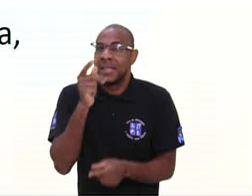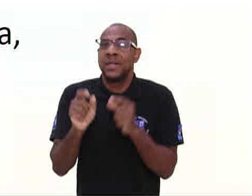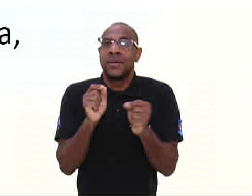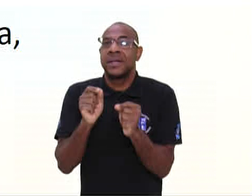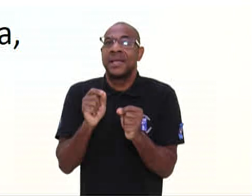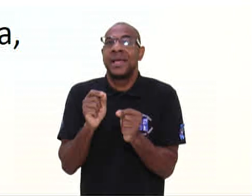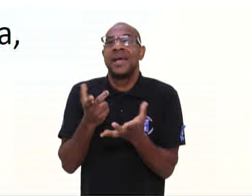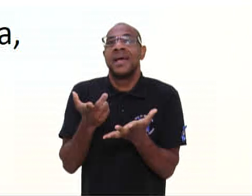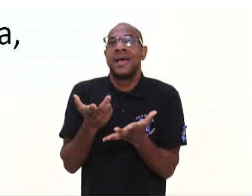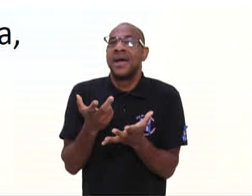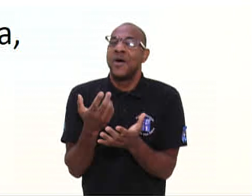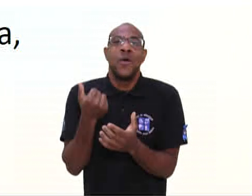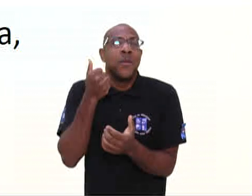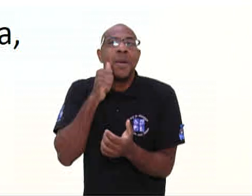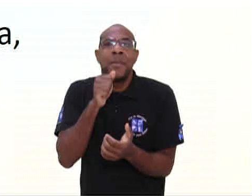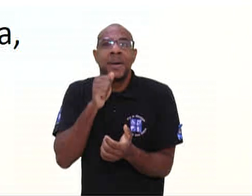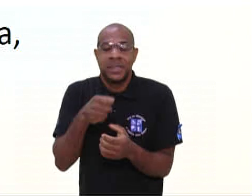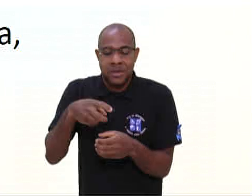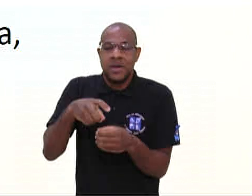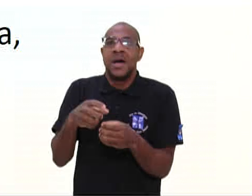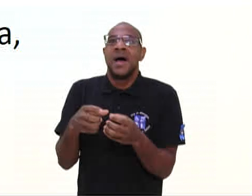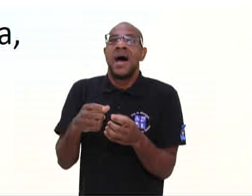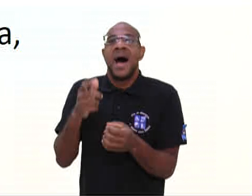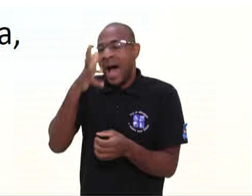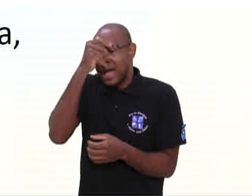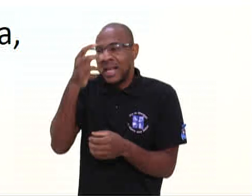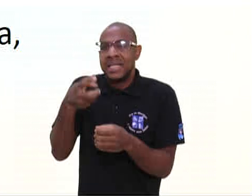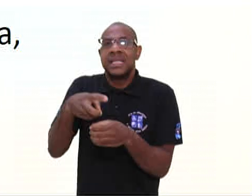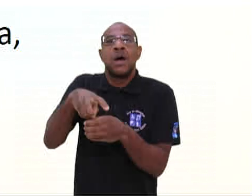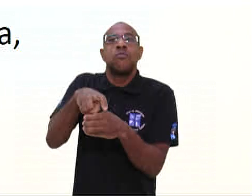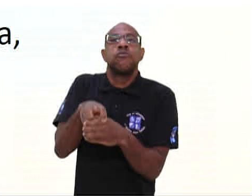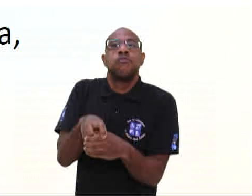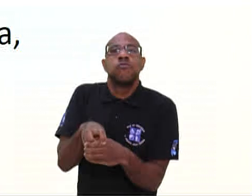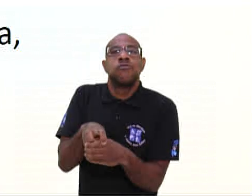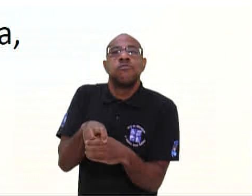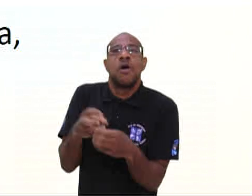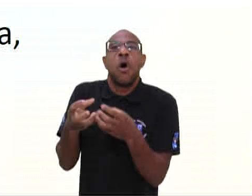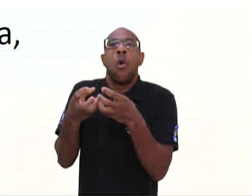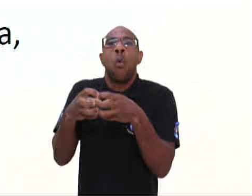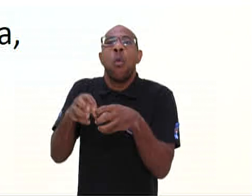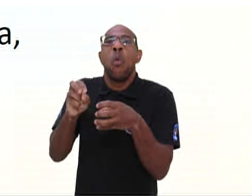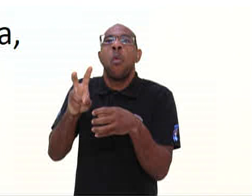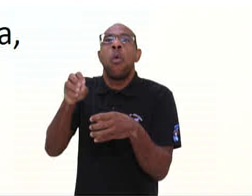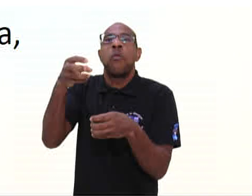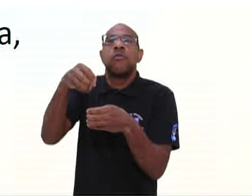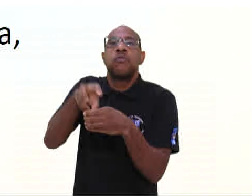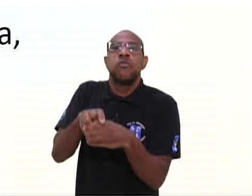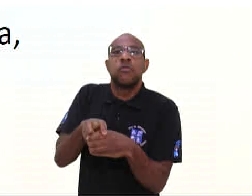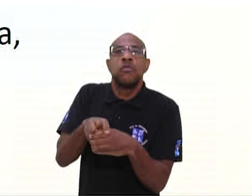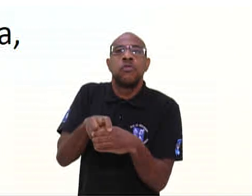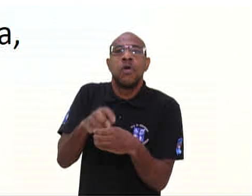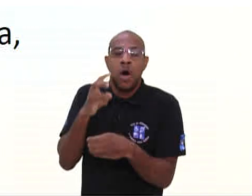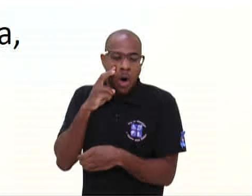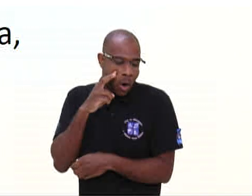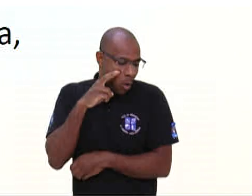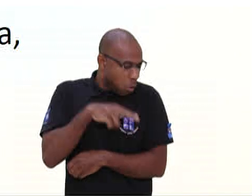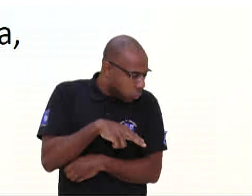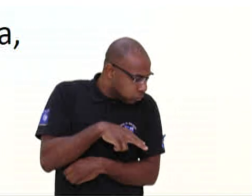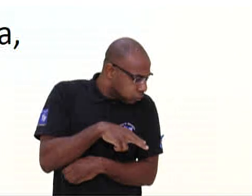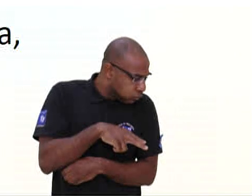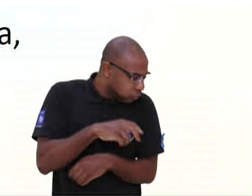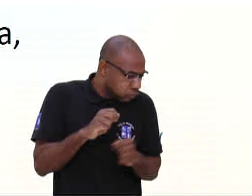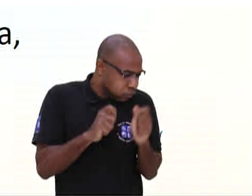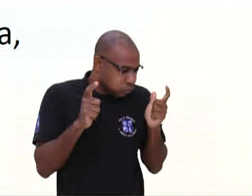habituada. Sentou-se sobre o ovo e assim ficou, respirando, abotoando e desabotoando os olhos.